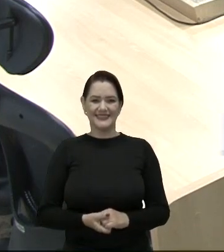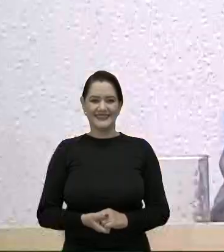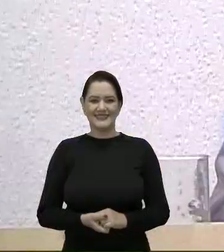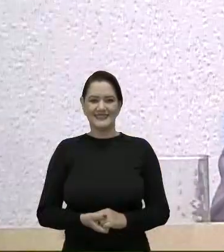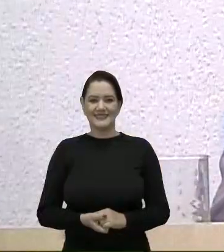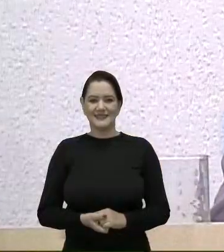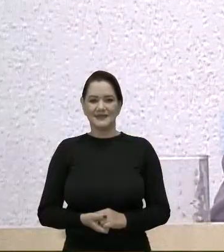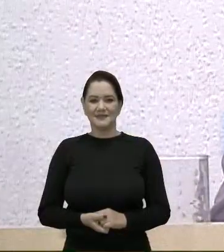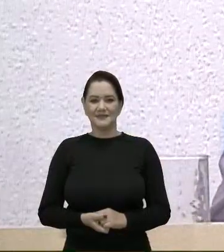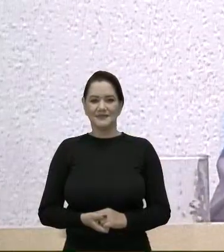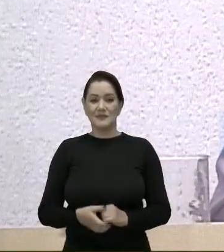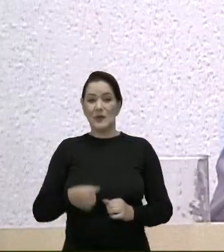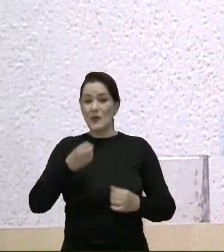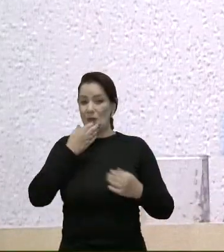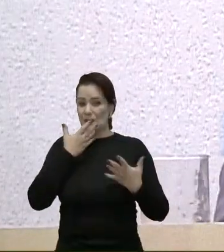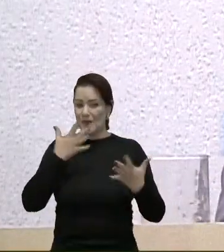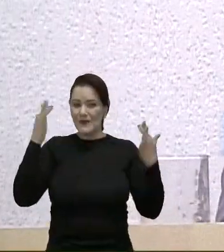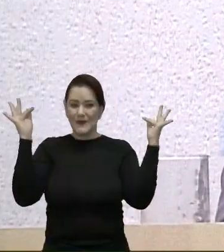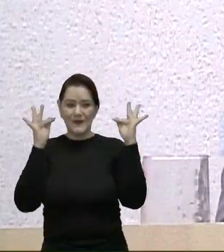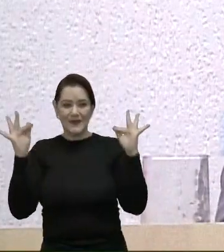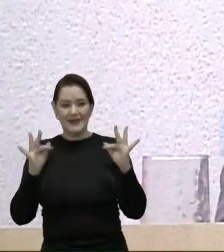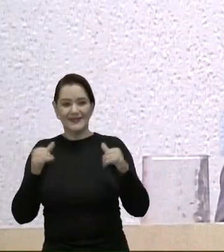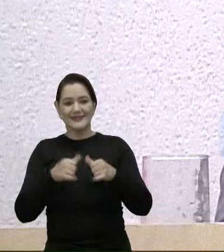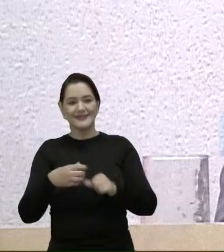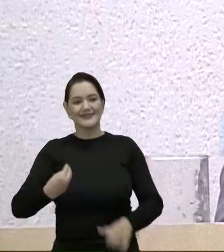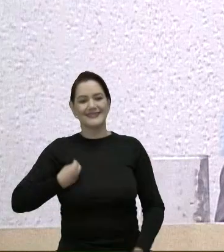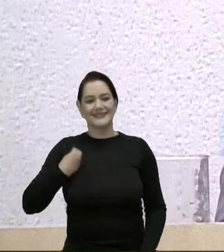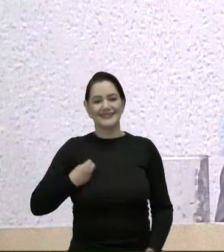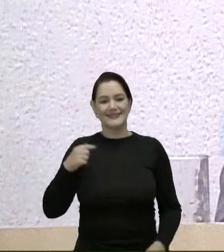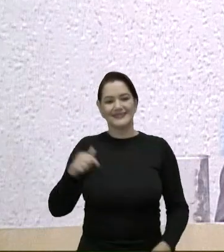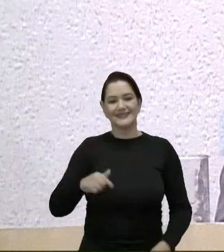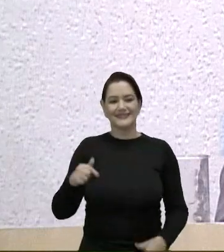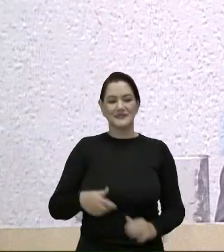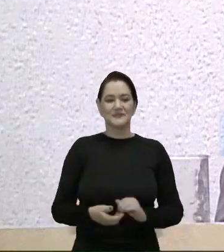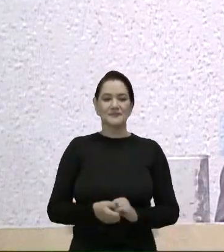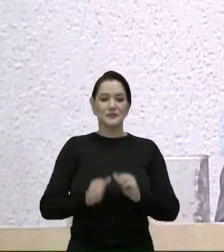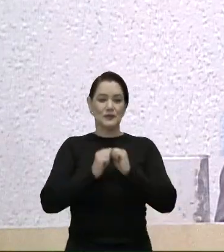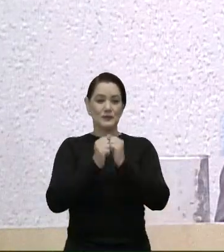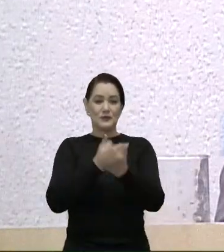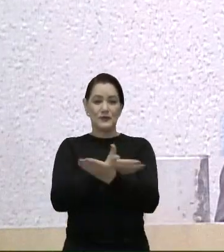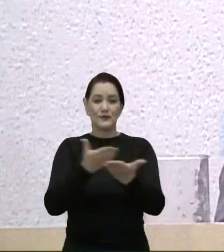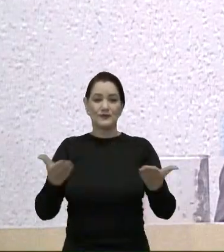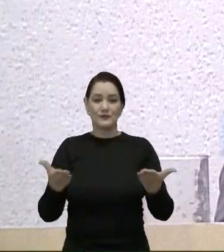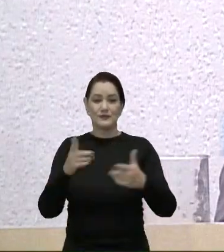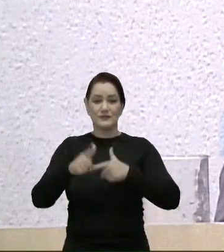Fico muito honrado hoje estar aqui. É que, como vocês,